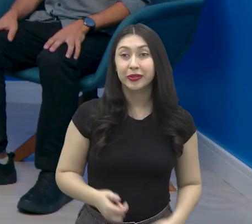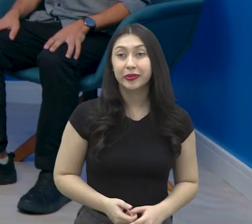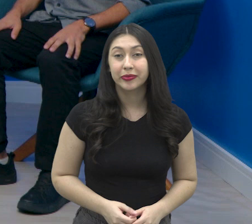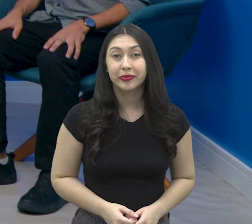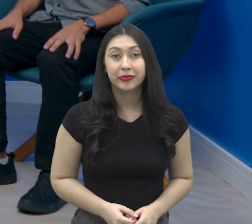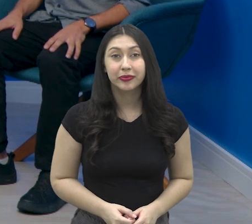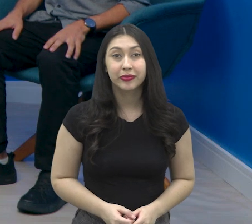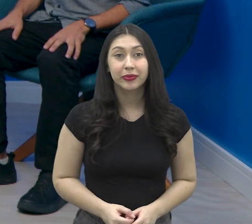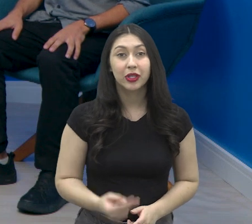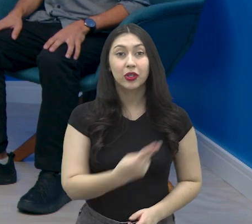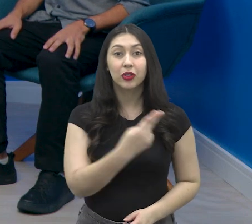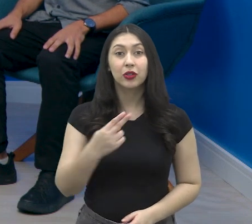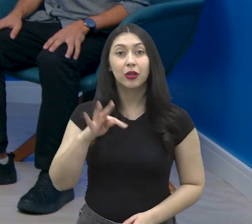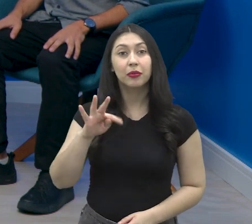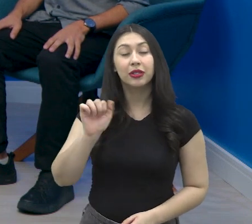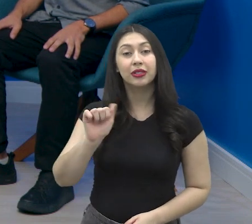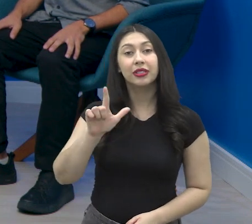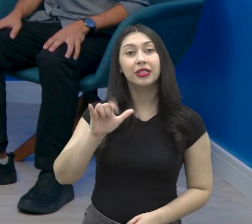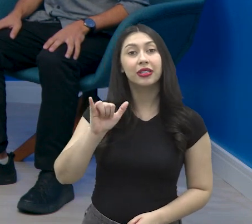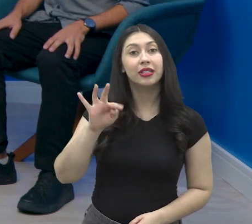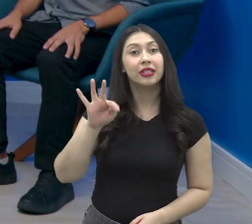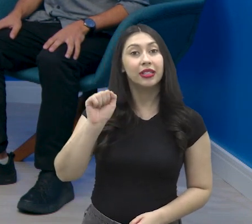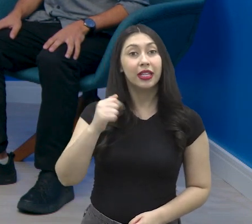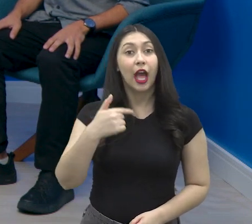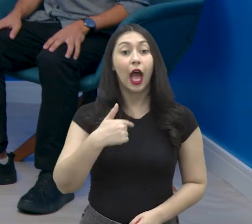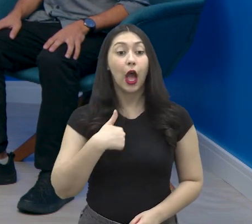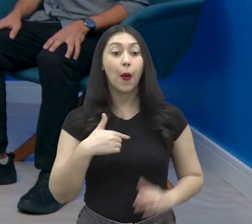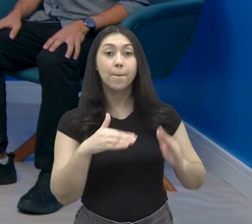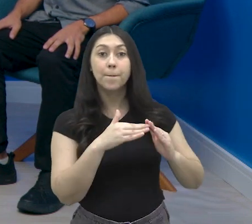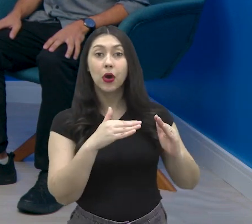conferir? Meu nome é Thalita Gabriela, eu moro no